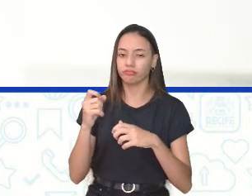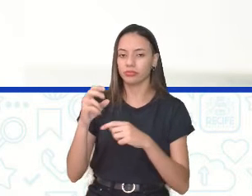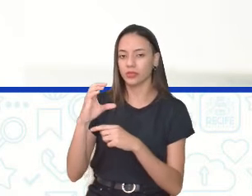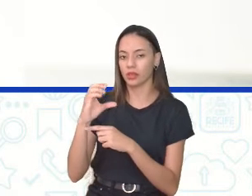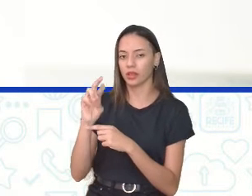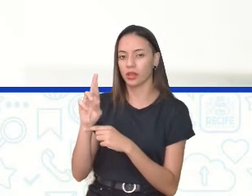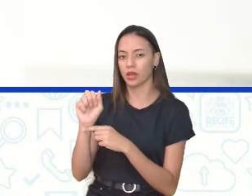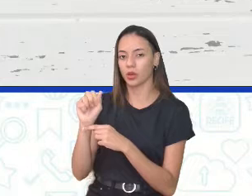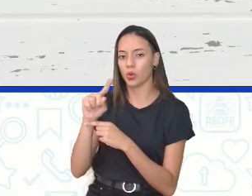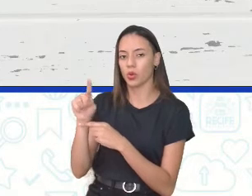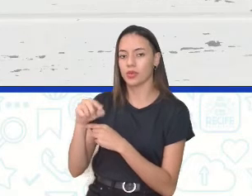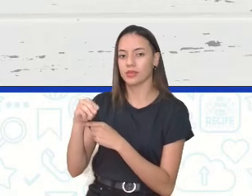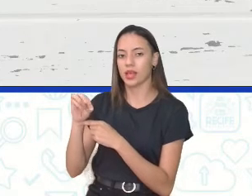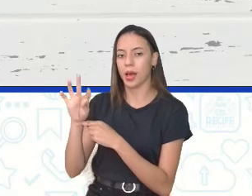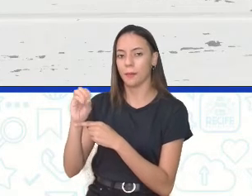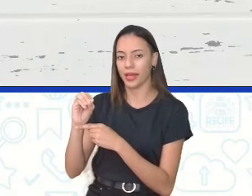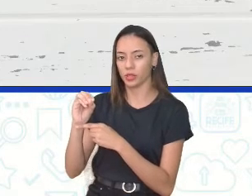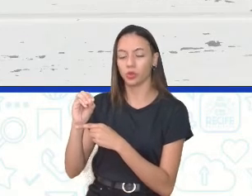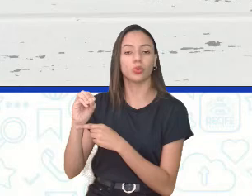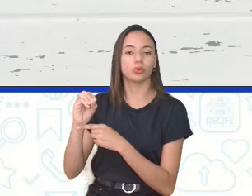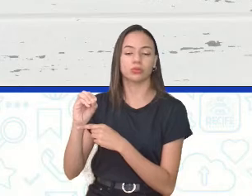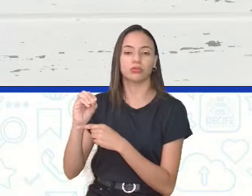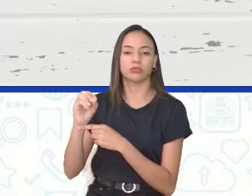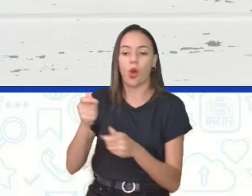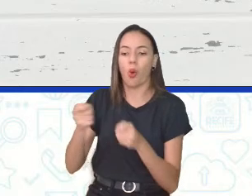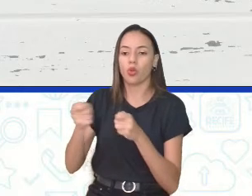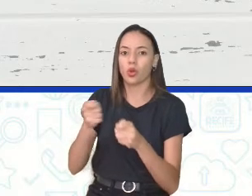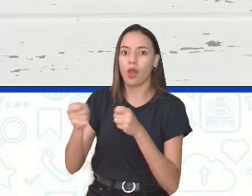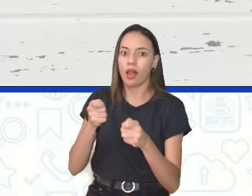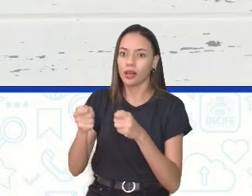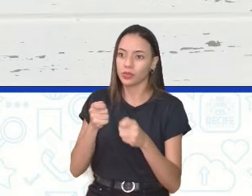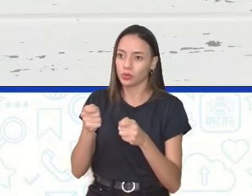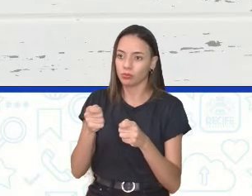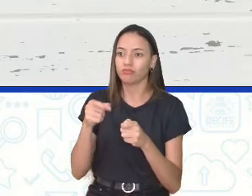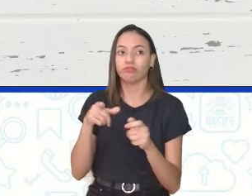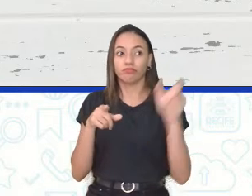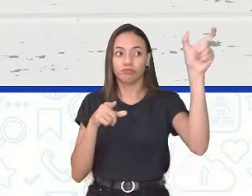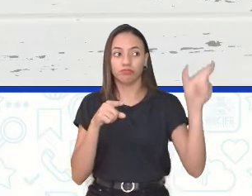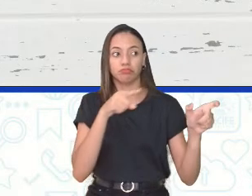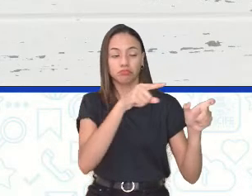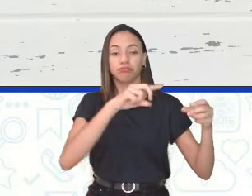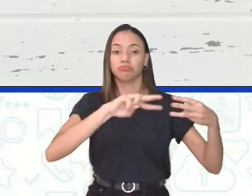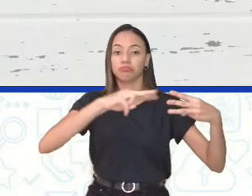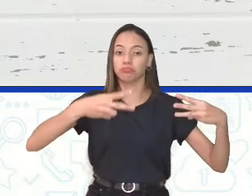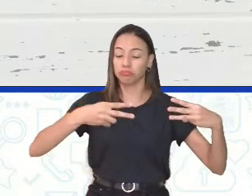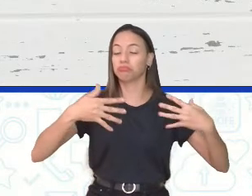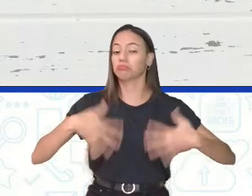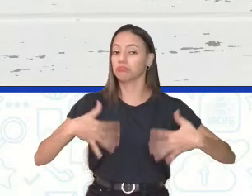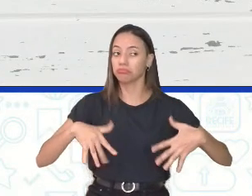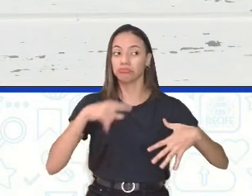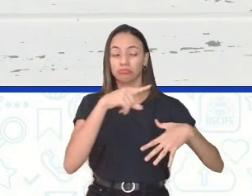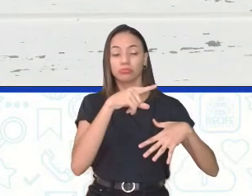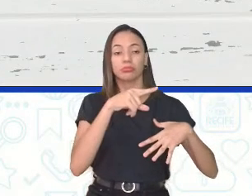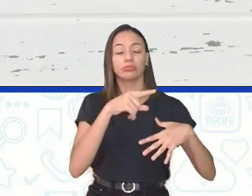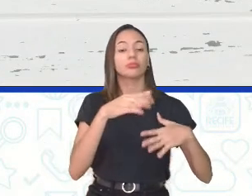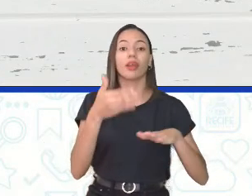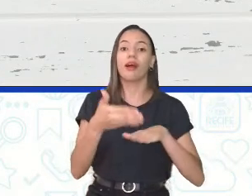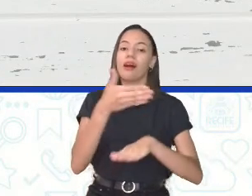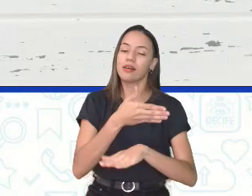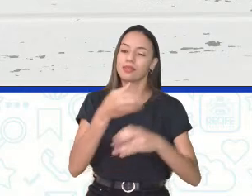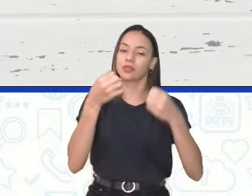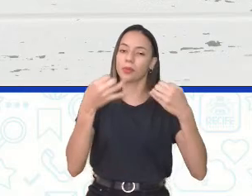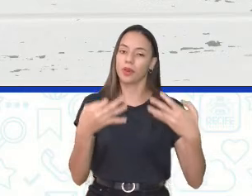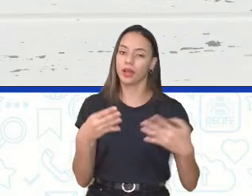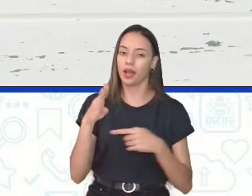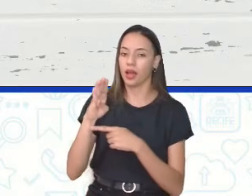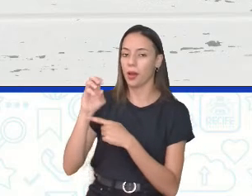que Mendel fez. Não me canso de exaltá-lo, porque realmente... Mas antes, vamos ver um pouquinho de botânica aqui. A gente vai